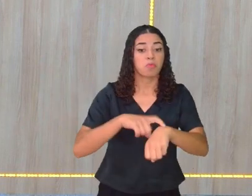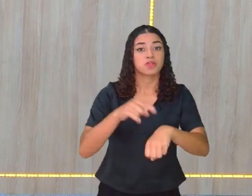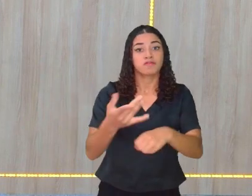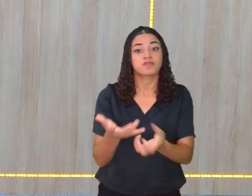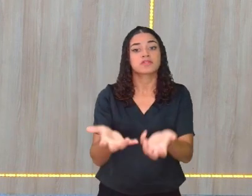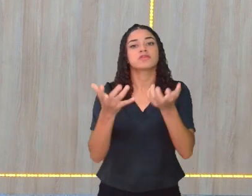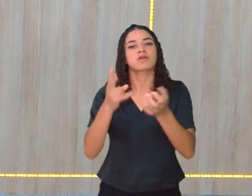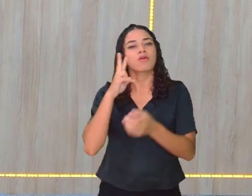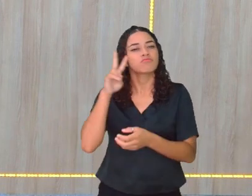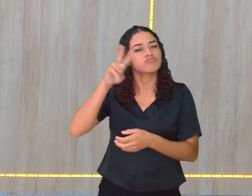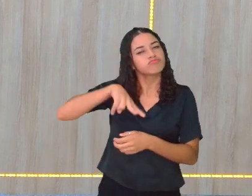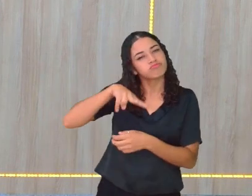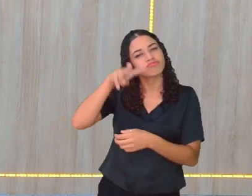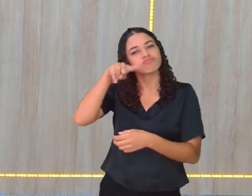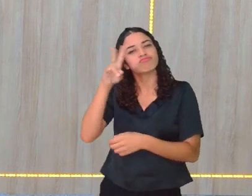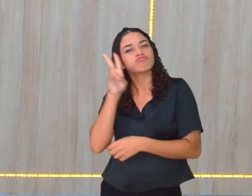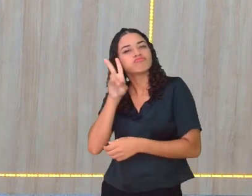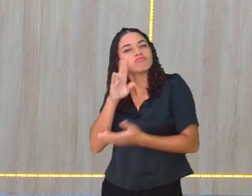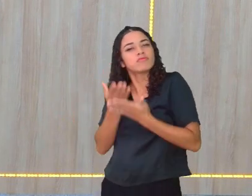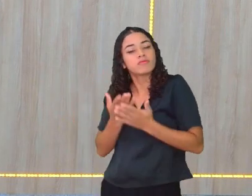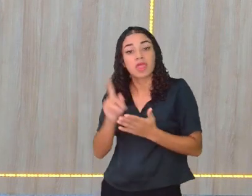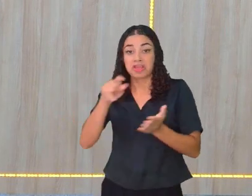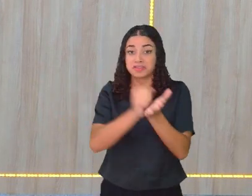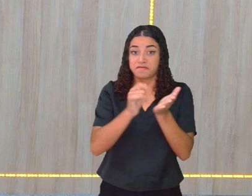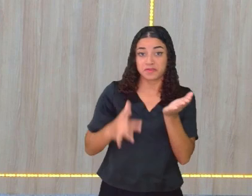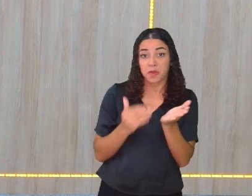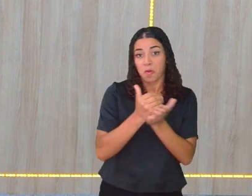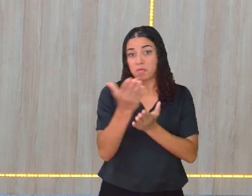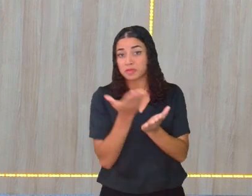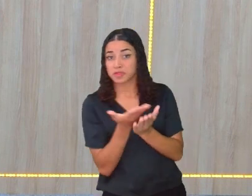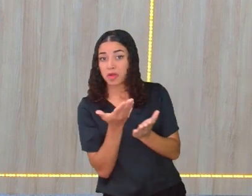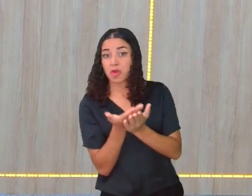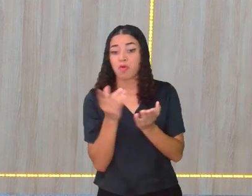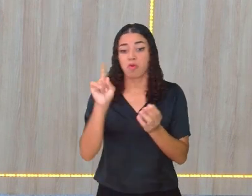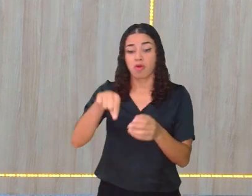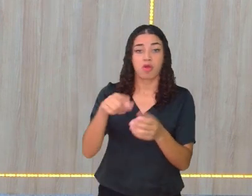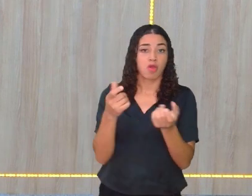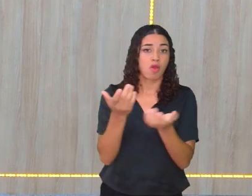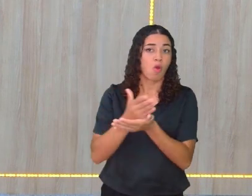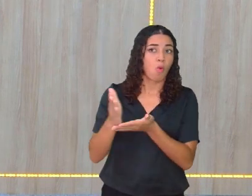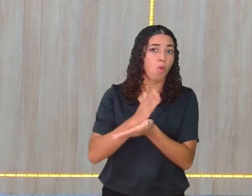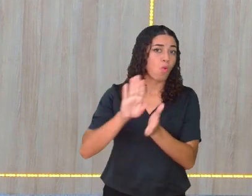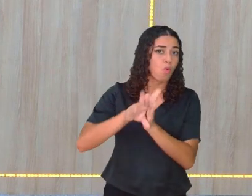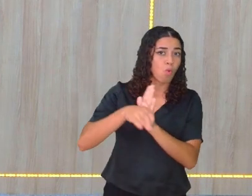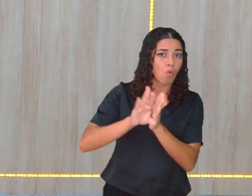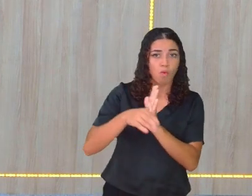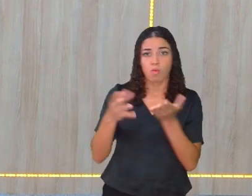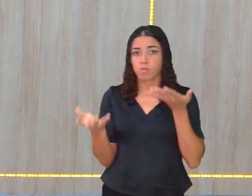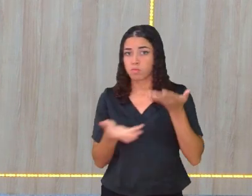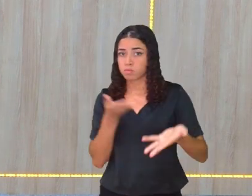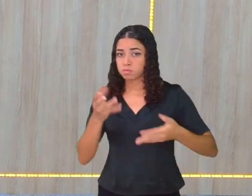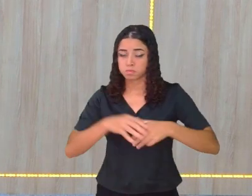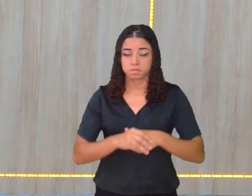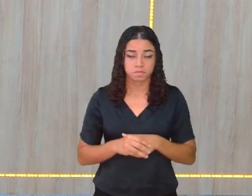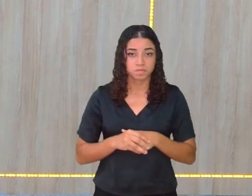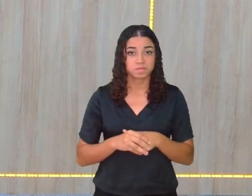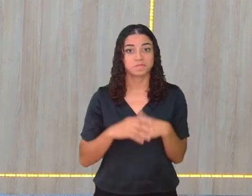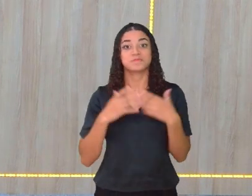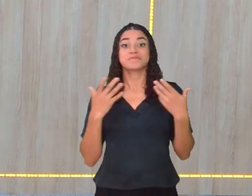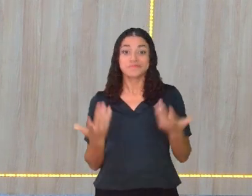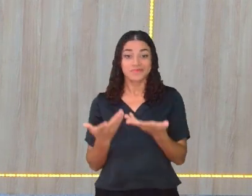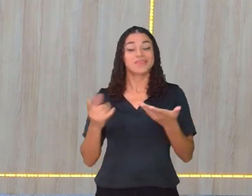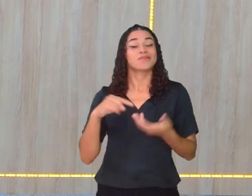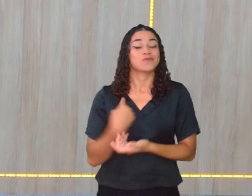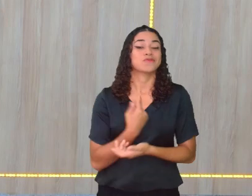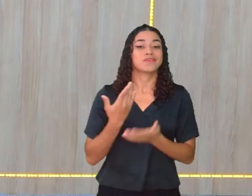gostariam de rever, se é atividade, se é o início da aula, se é algum conceito. Então, vamos lá. E para a nossa aula ficar